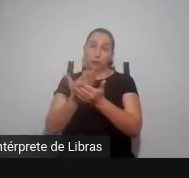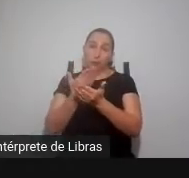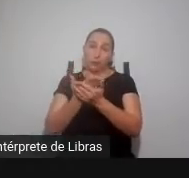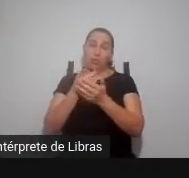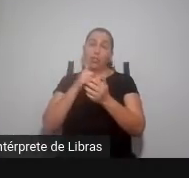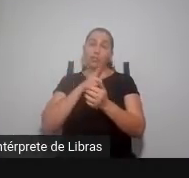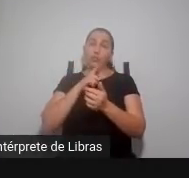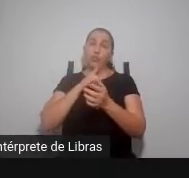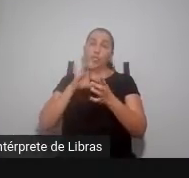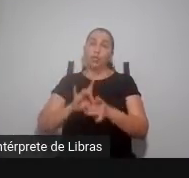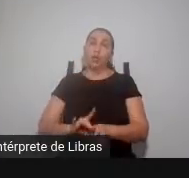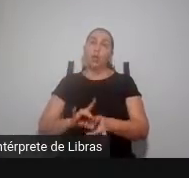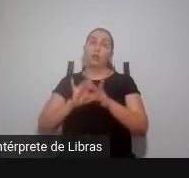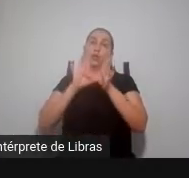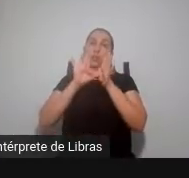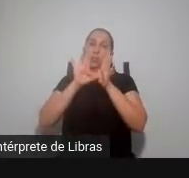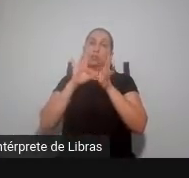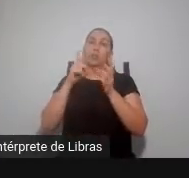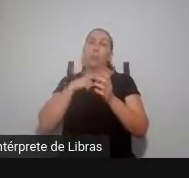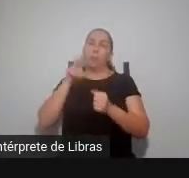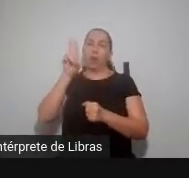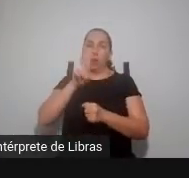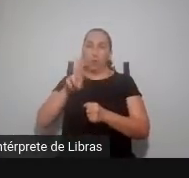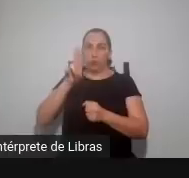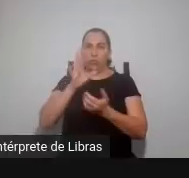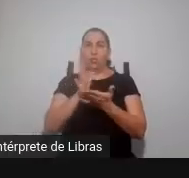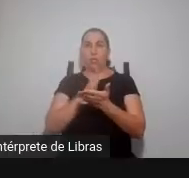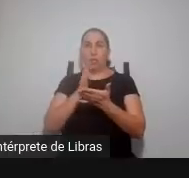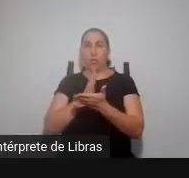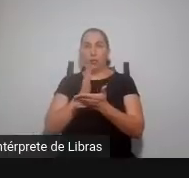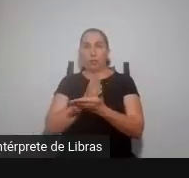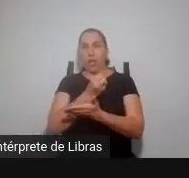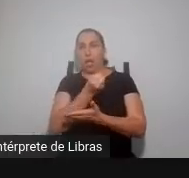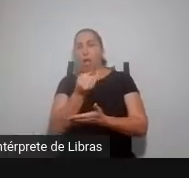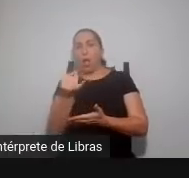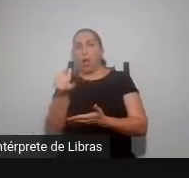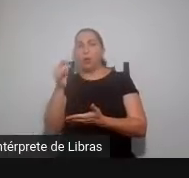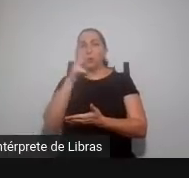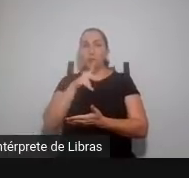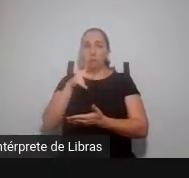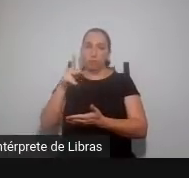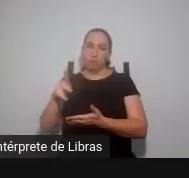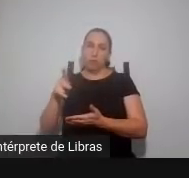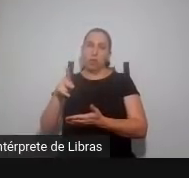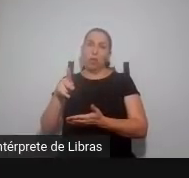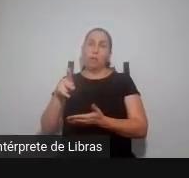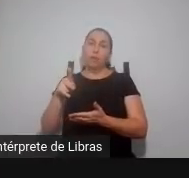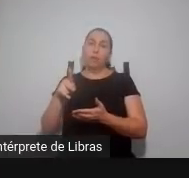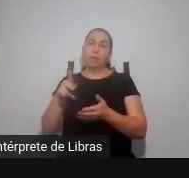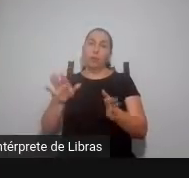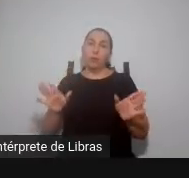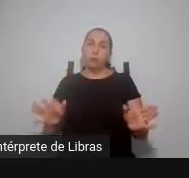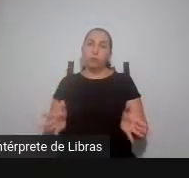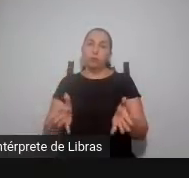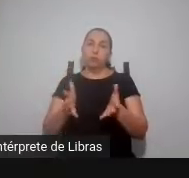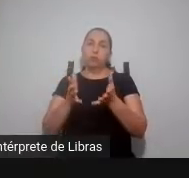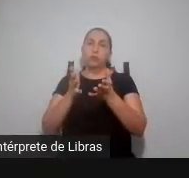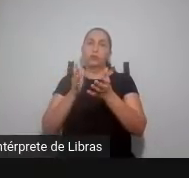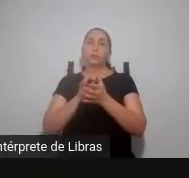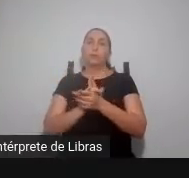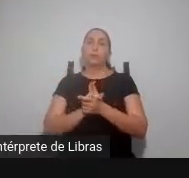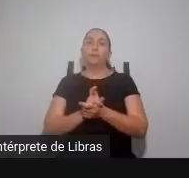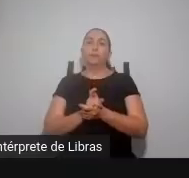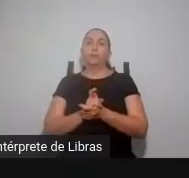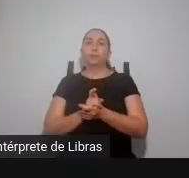meninos. E alguns eles não tinham, as professoras é que estão lendo. Nós estamos aí acompanhando essa questão dos direitos autorais,